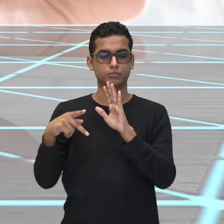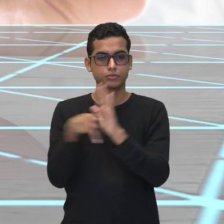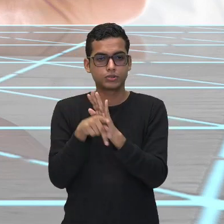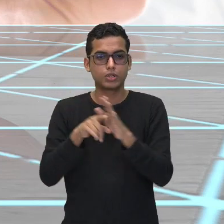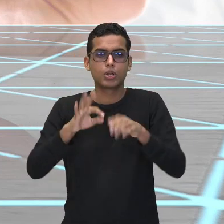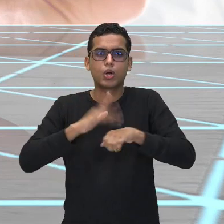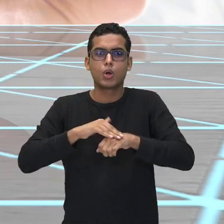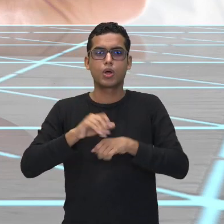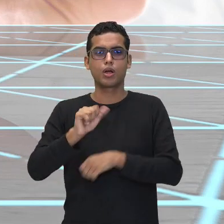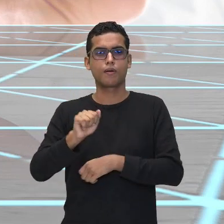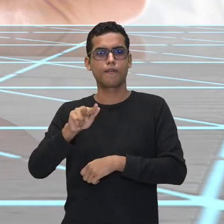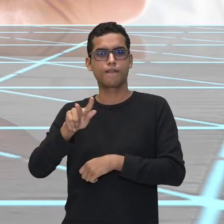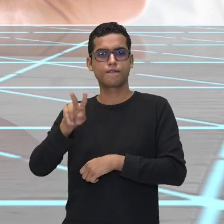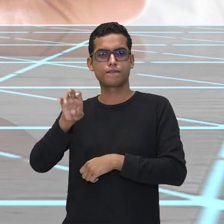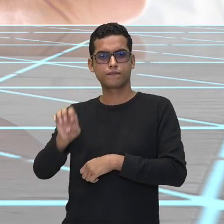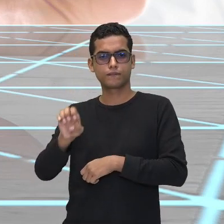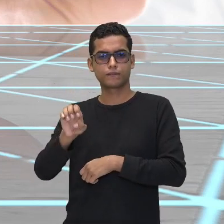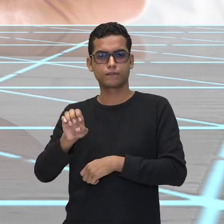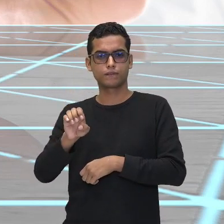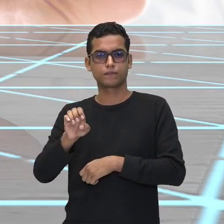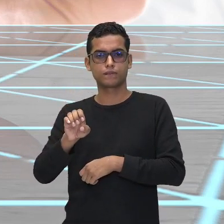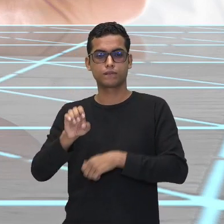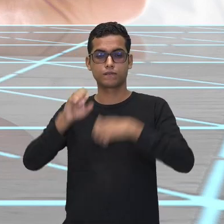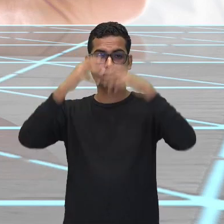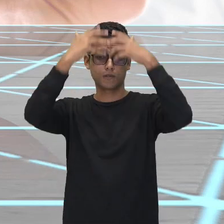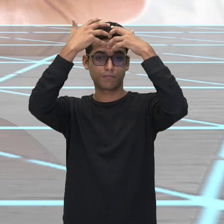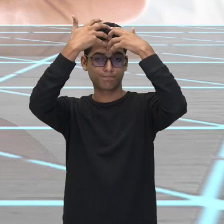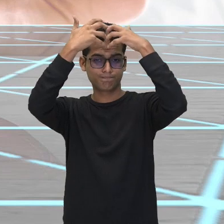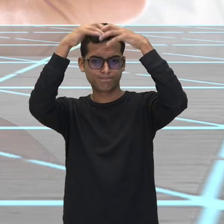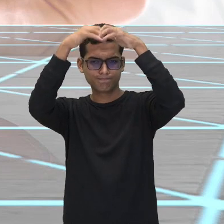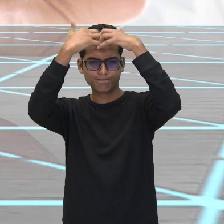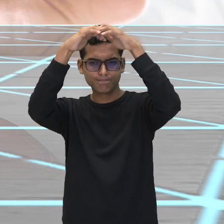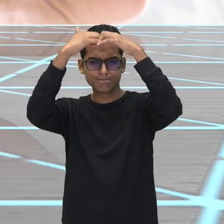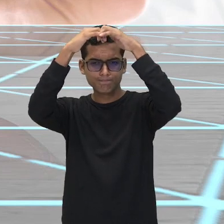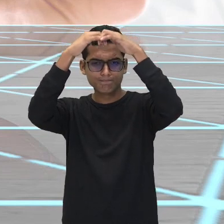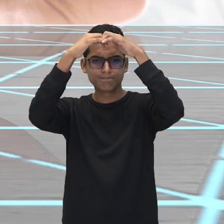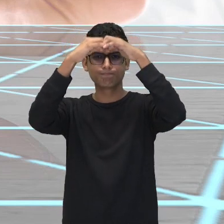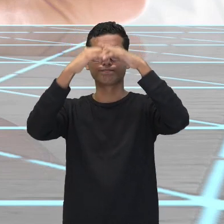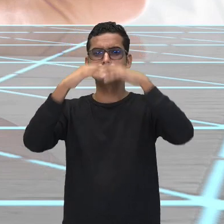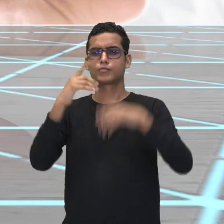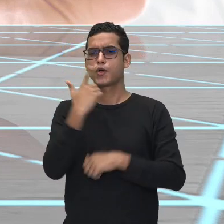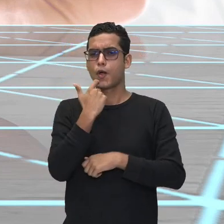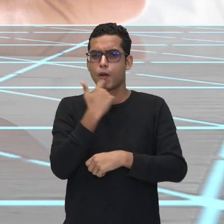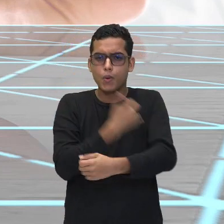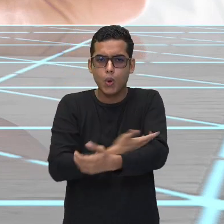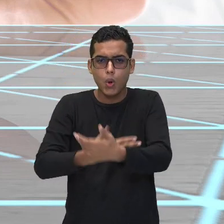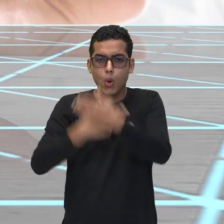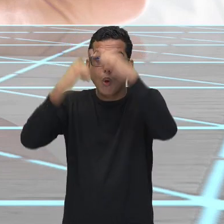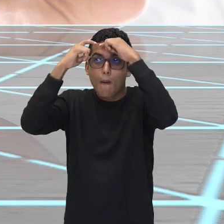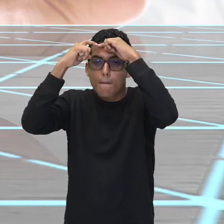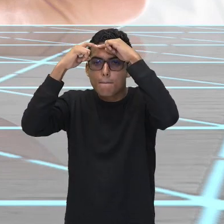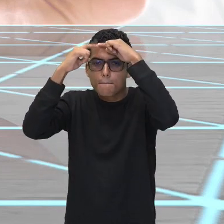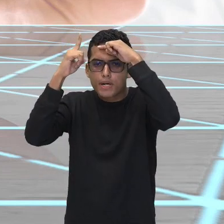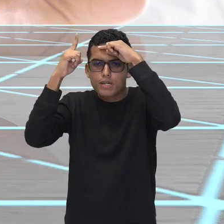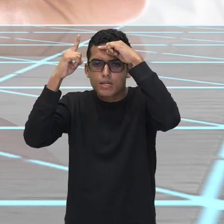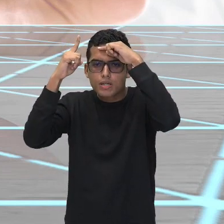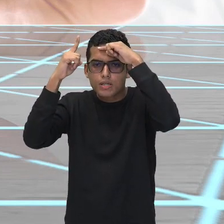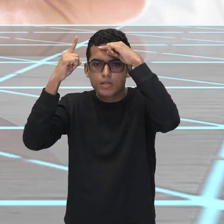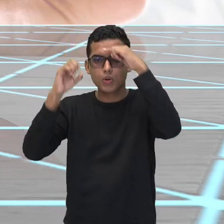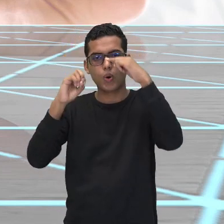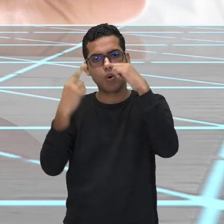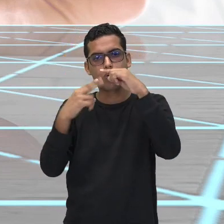que acontece? Aqueles vasos que irrigam ali sangue para o nosso cérebro, eles se rompem ou então eles